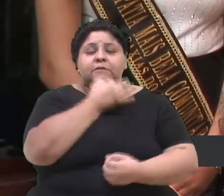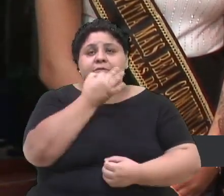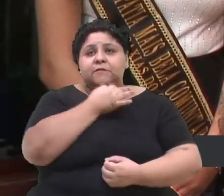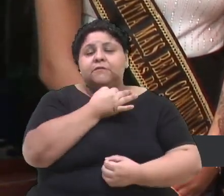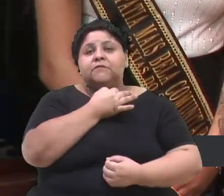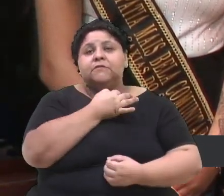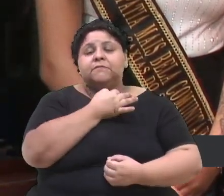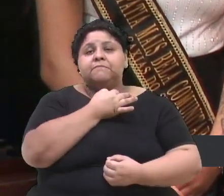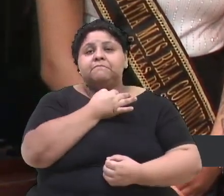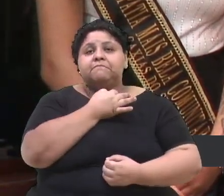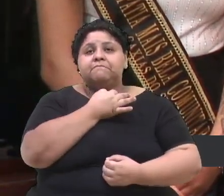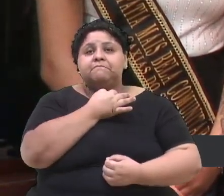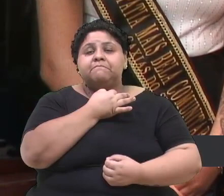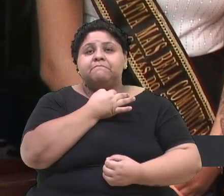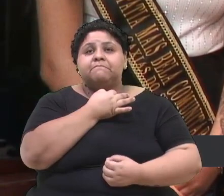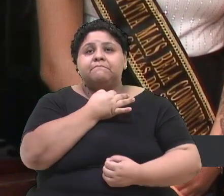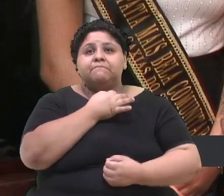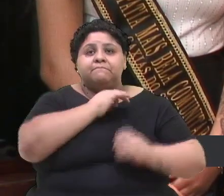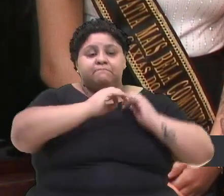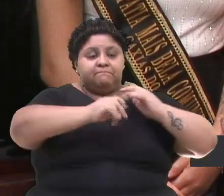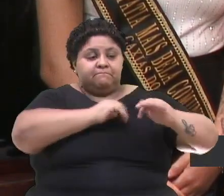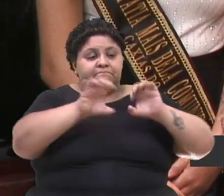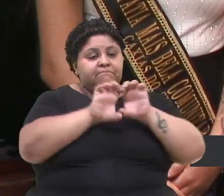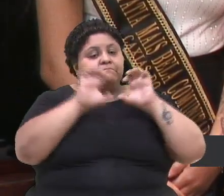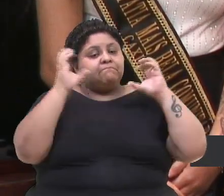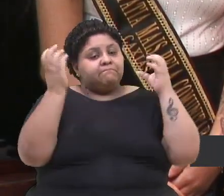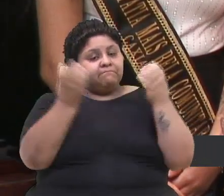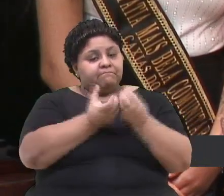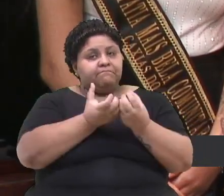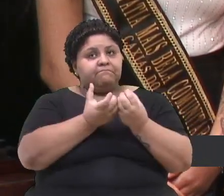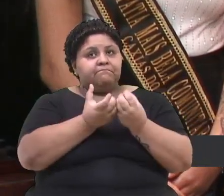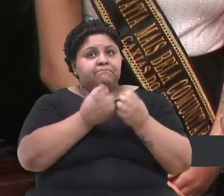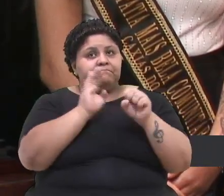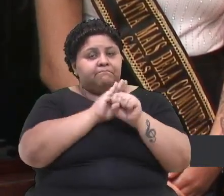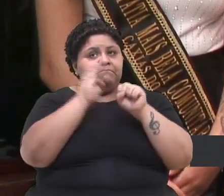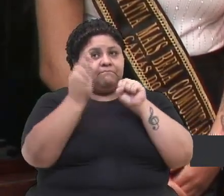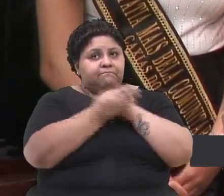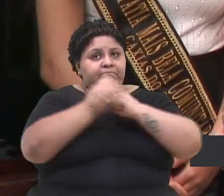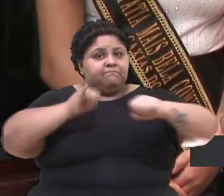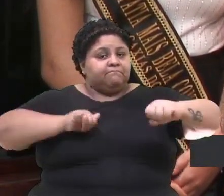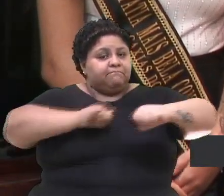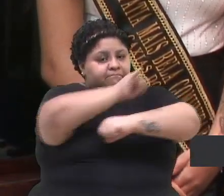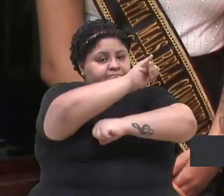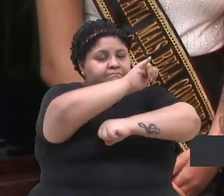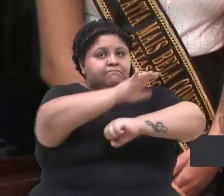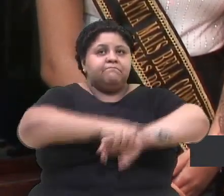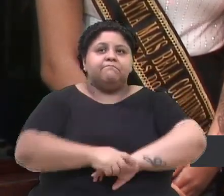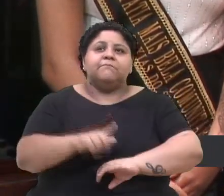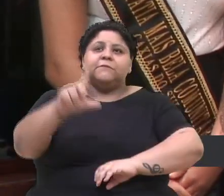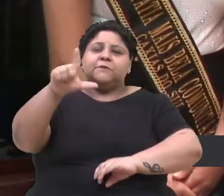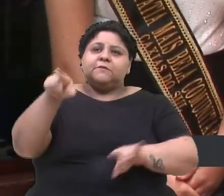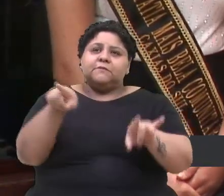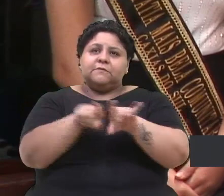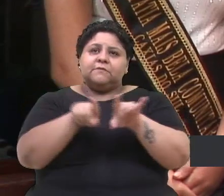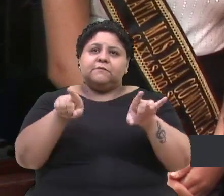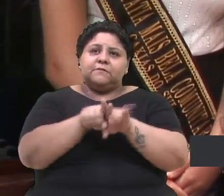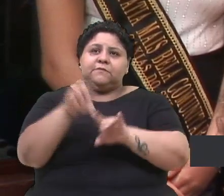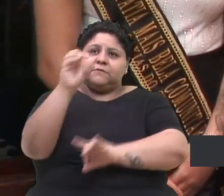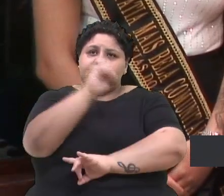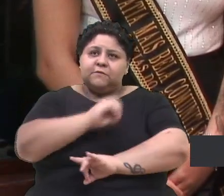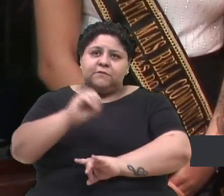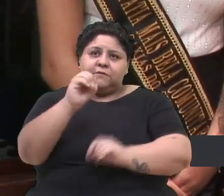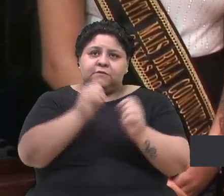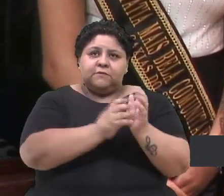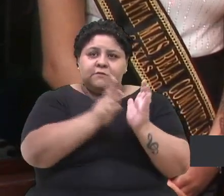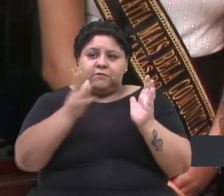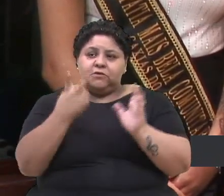poder estar representando Caxias no movimento comunitário e o meu bairro Aeroporto, também vai ser ótimo durante esses 2